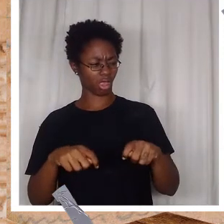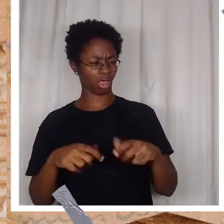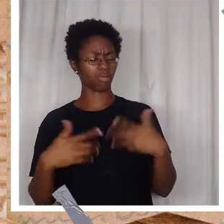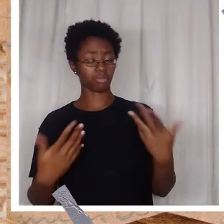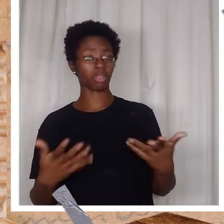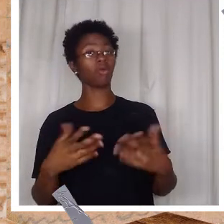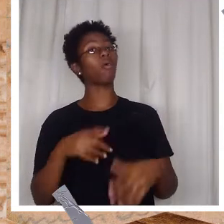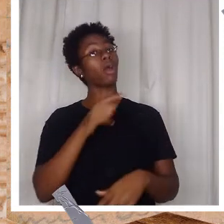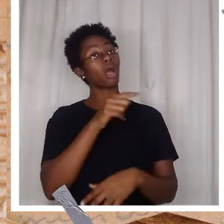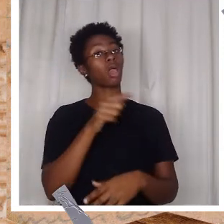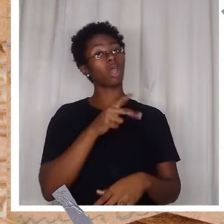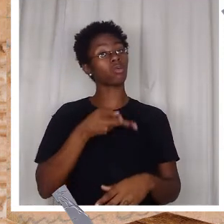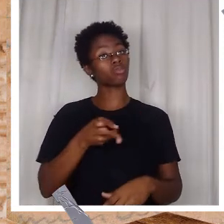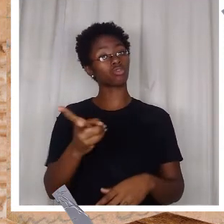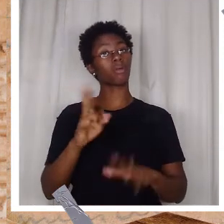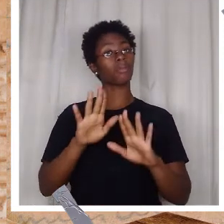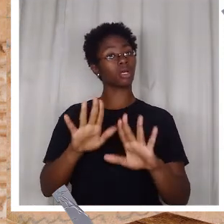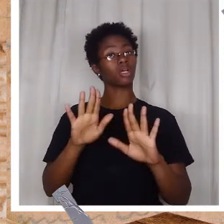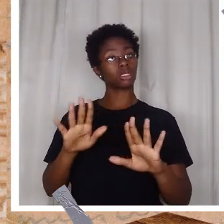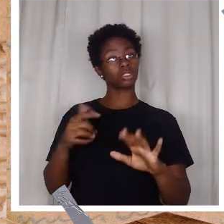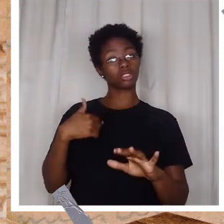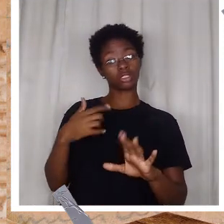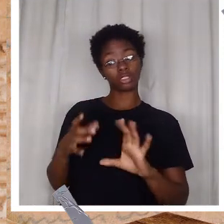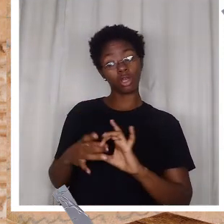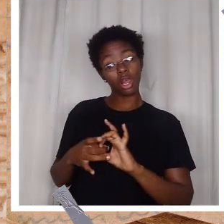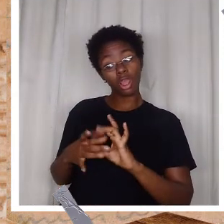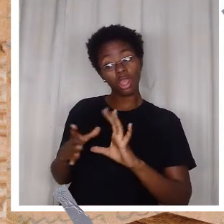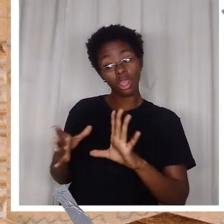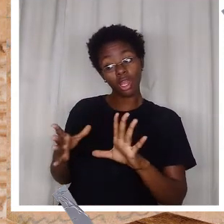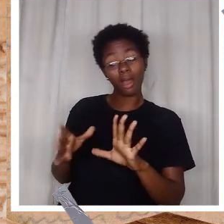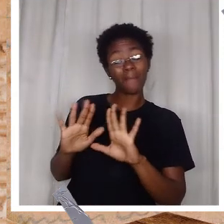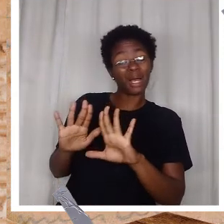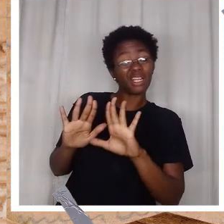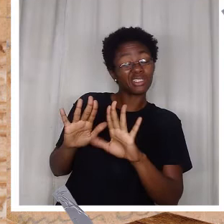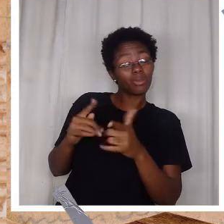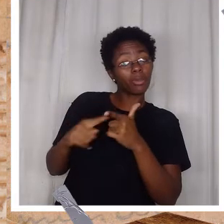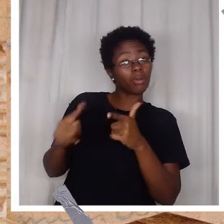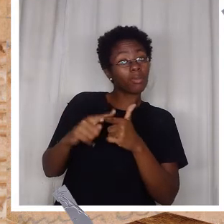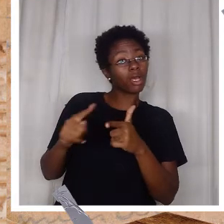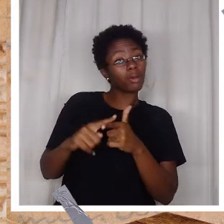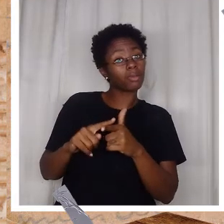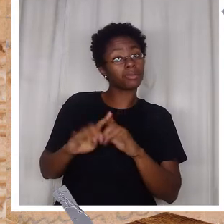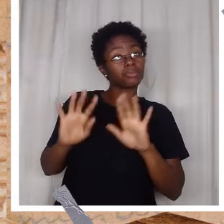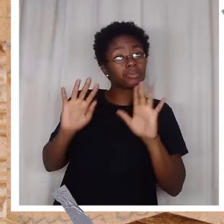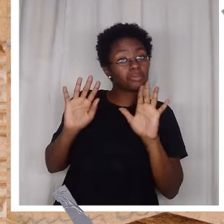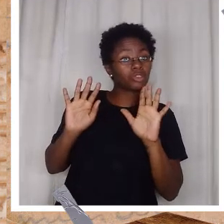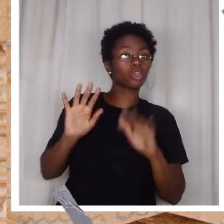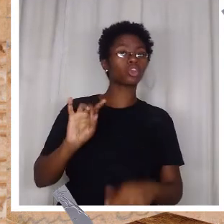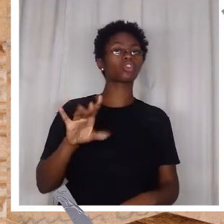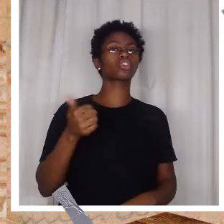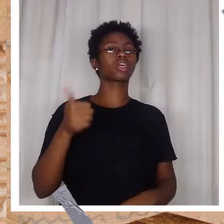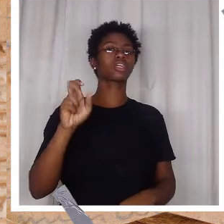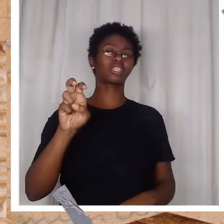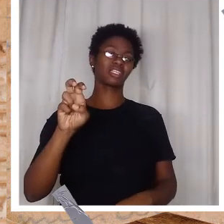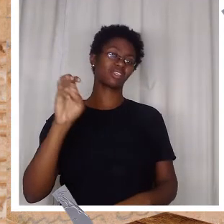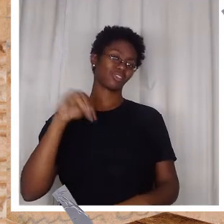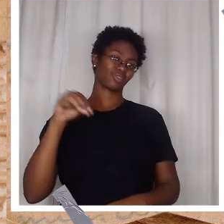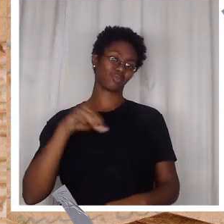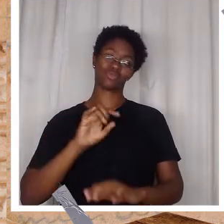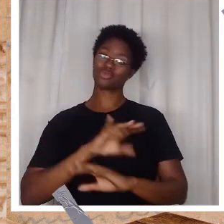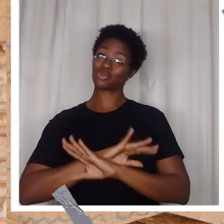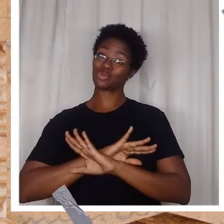dar continuidade, mas eu deixo vocês aqui com um problema. Aquela história, vocês que lutem. A gente só tem mais 15 minutos.